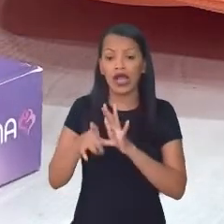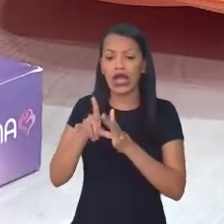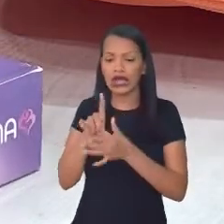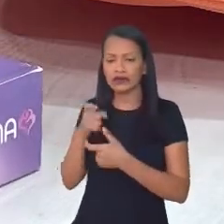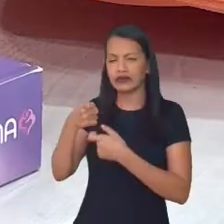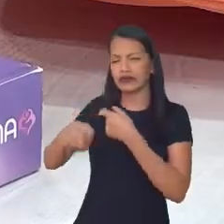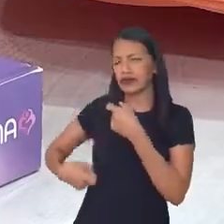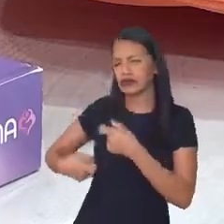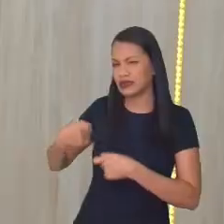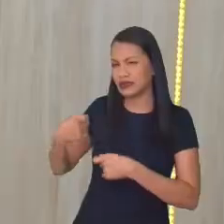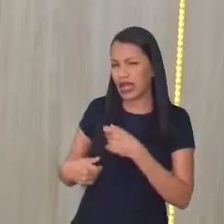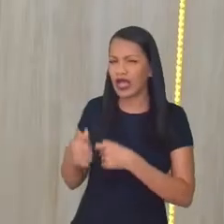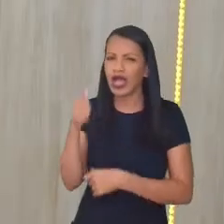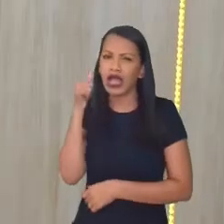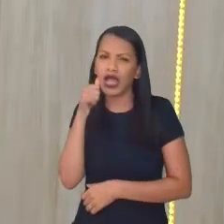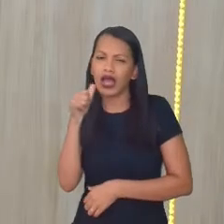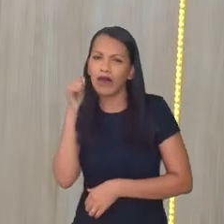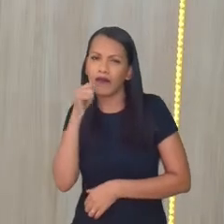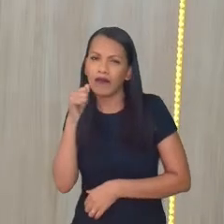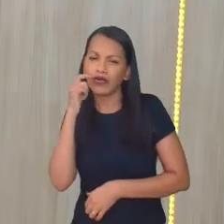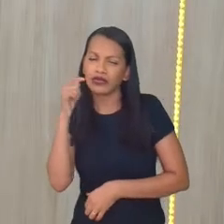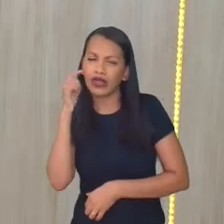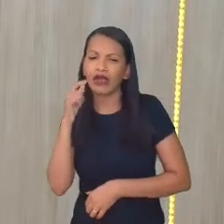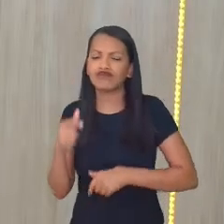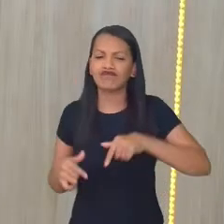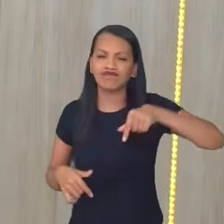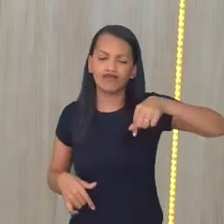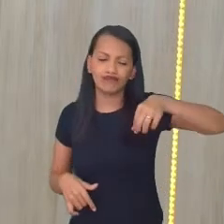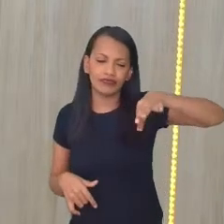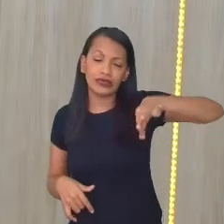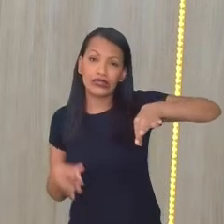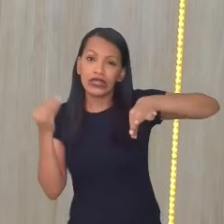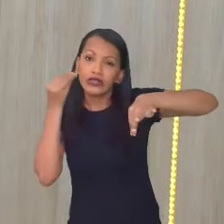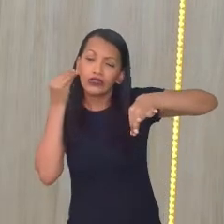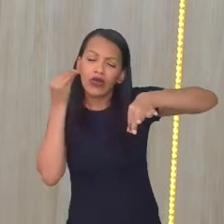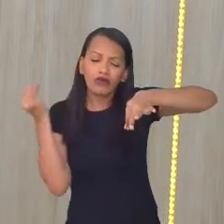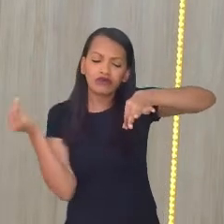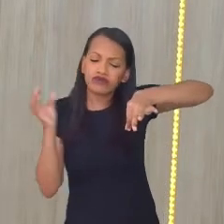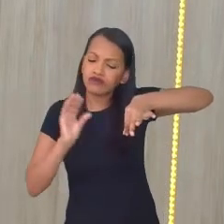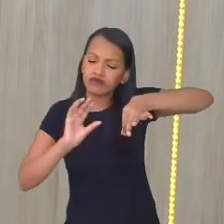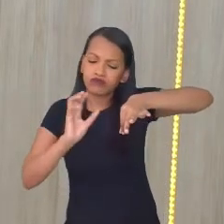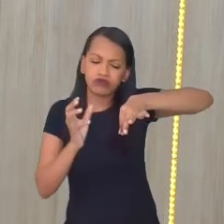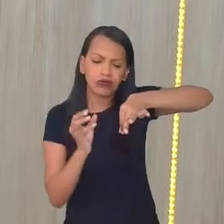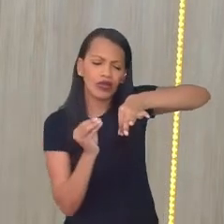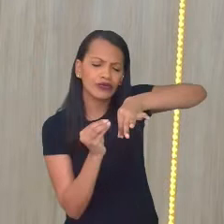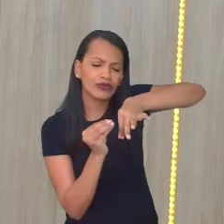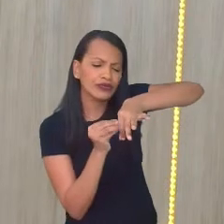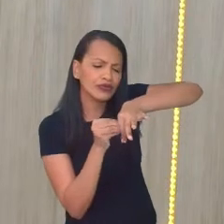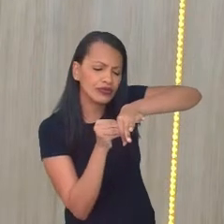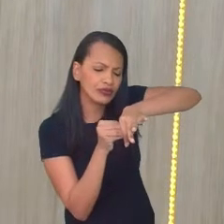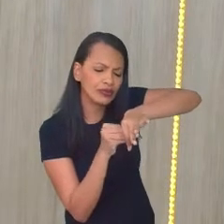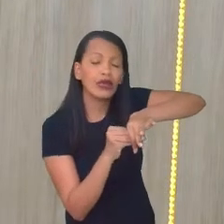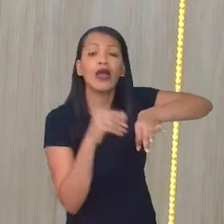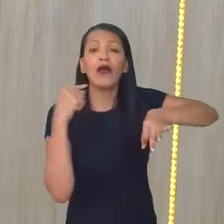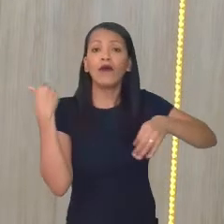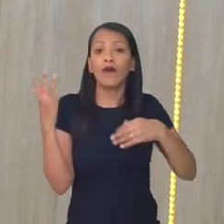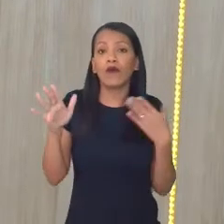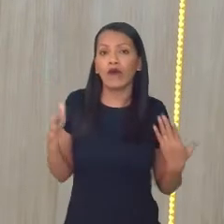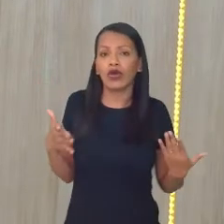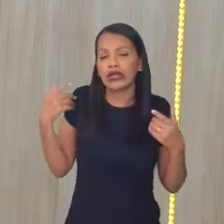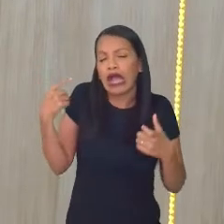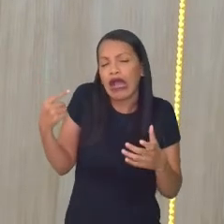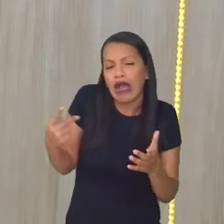do sexo. A mulher vai inserir e é realmente um método contraceptivo de barreira. Barreira porque